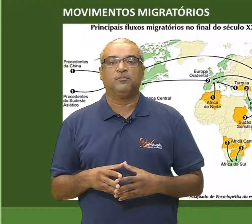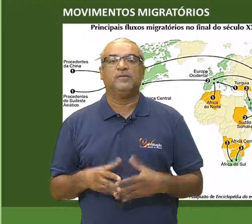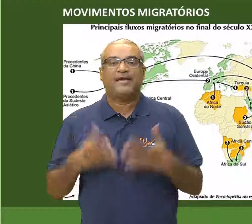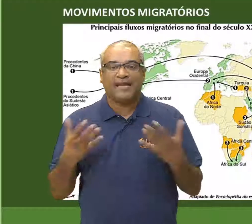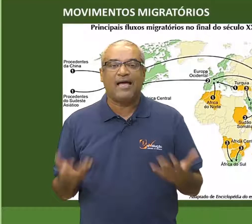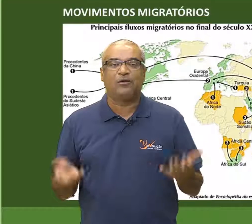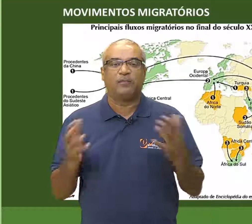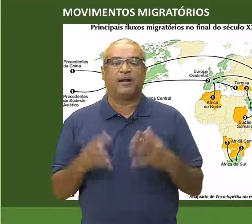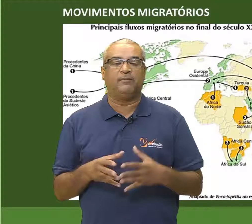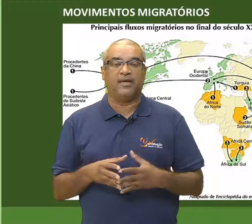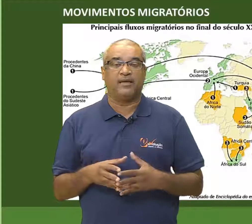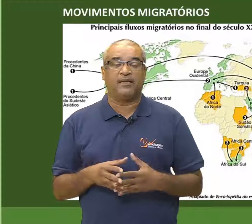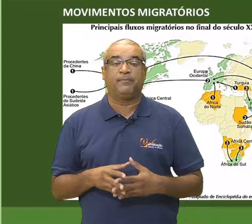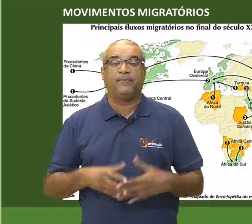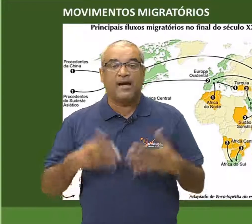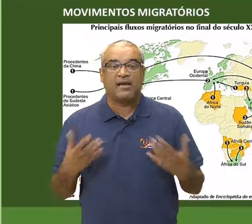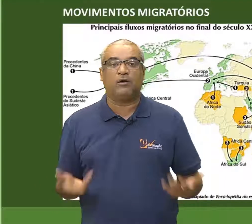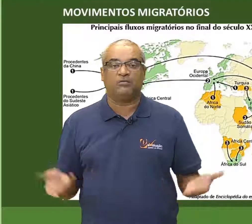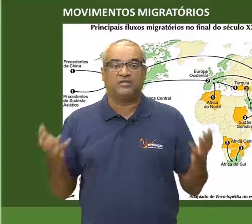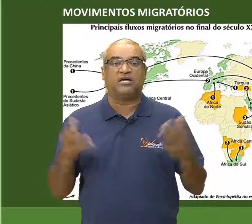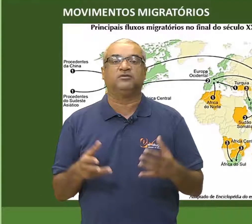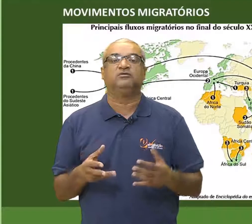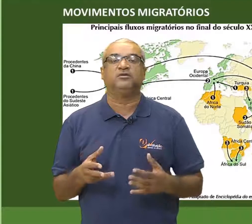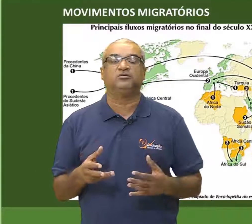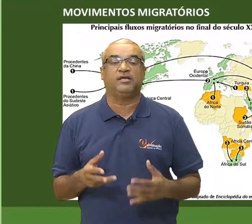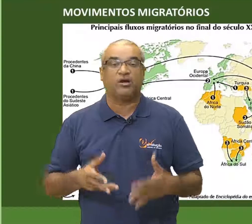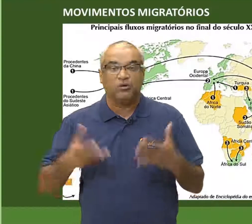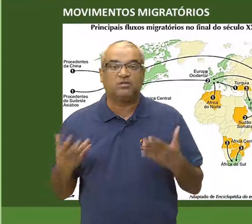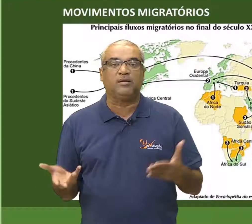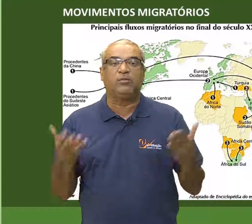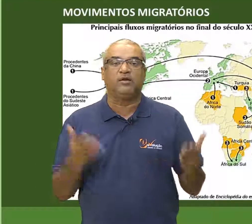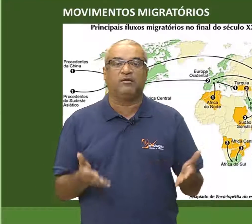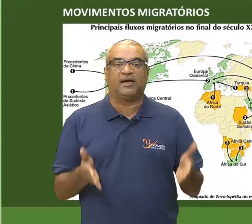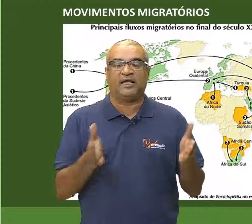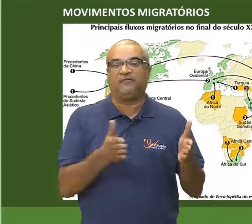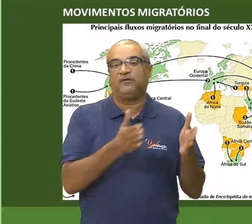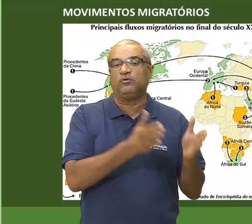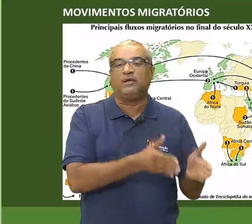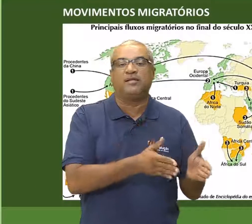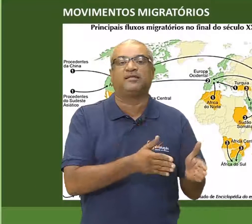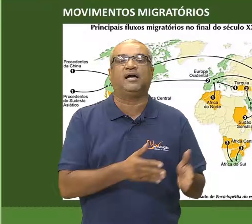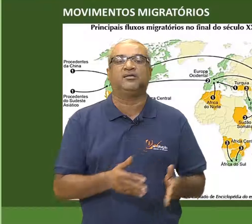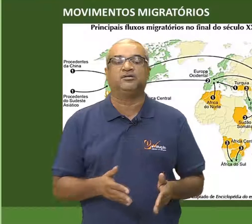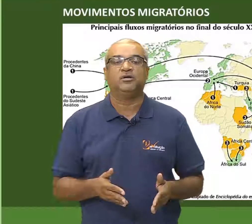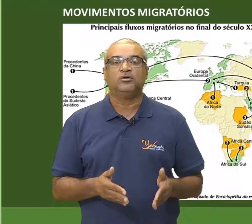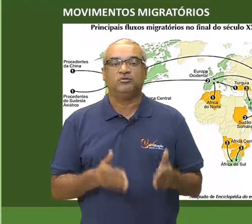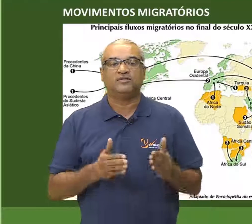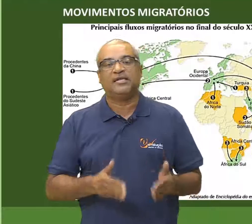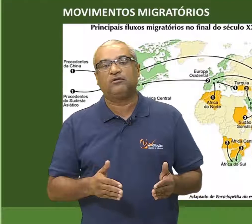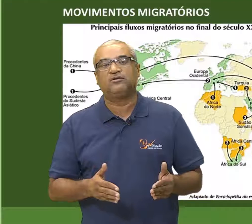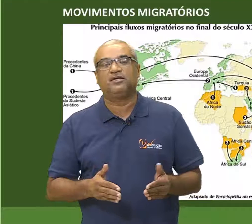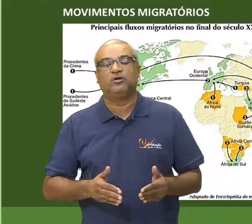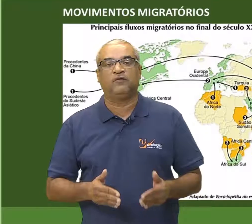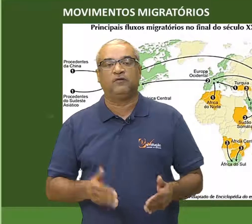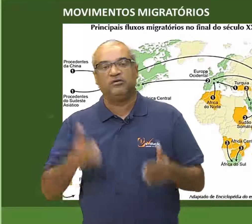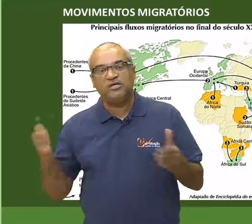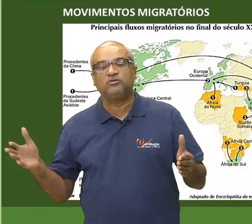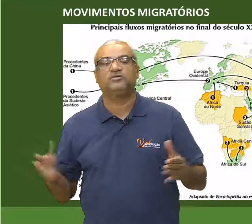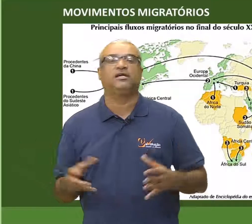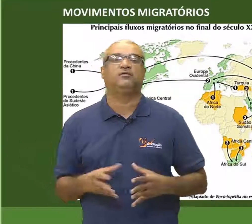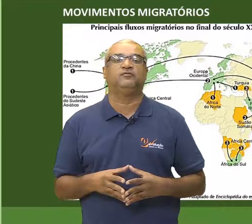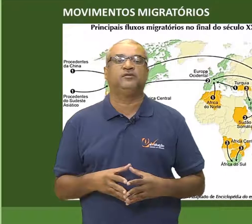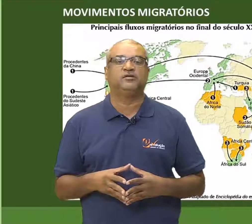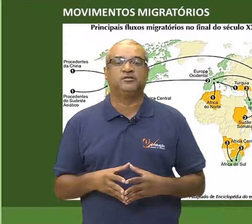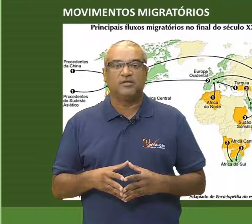europeus migraram para a América, para os Estados Unidos, e contribuíram naquela segunda metade do século XIX ao início